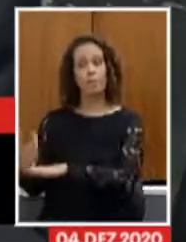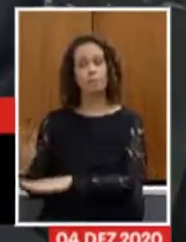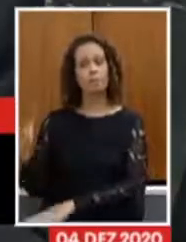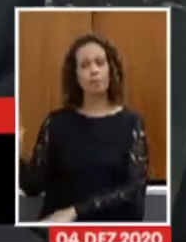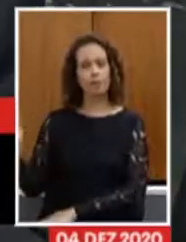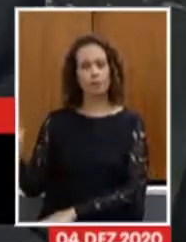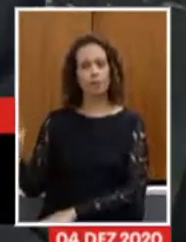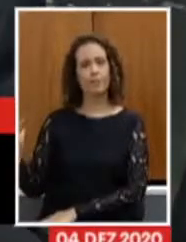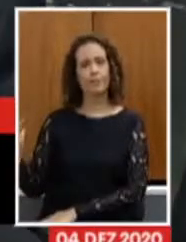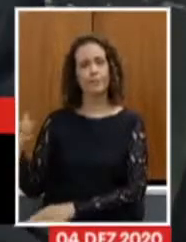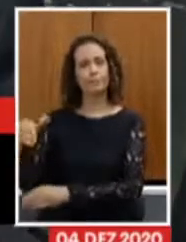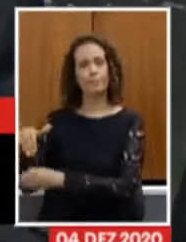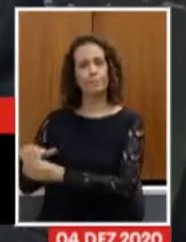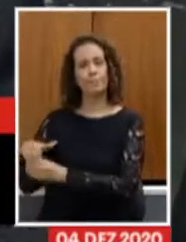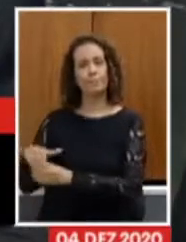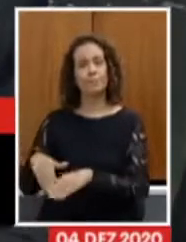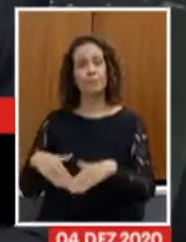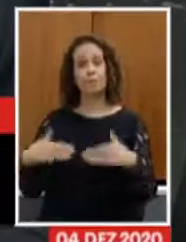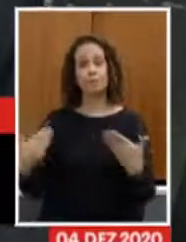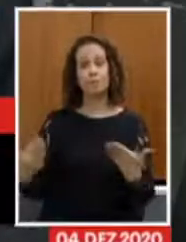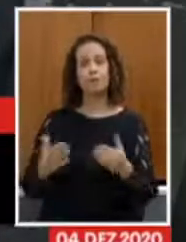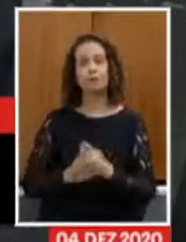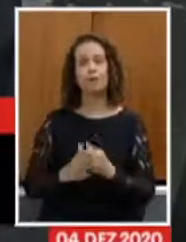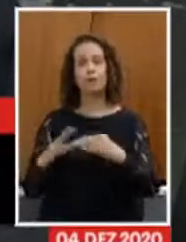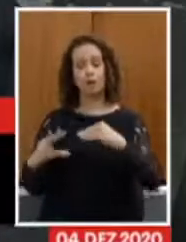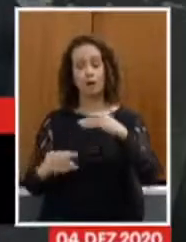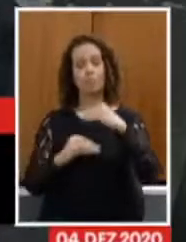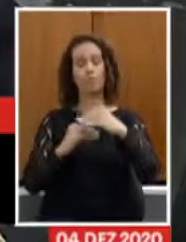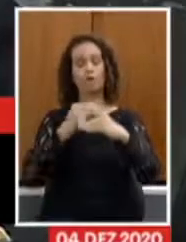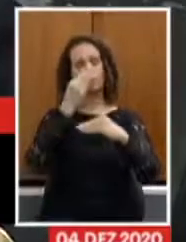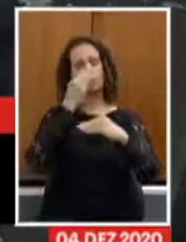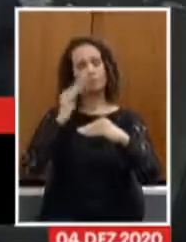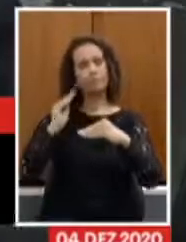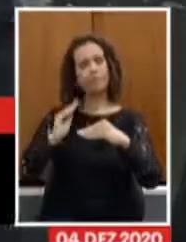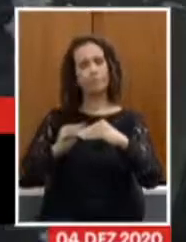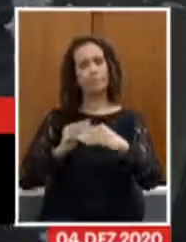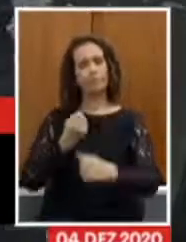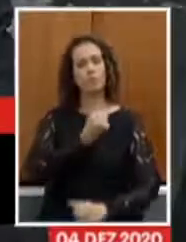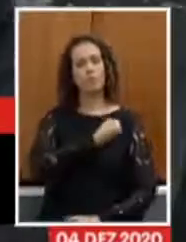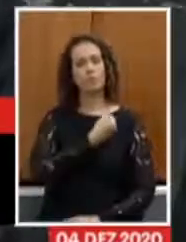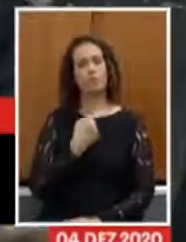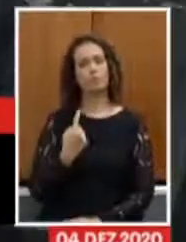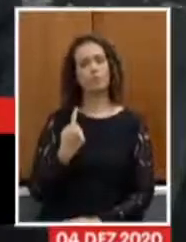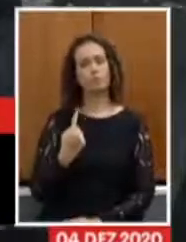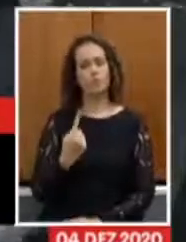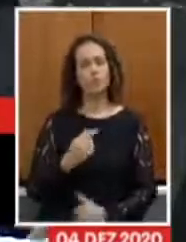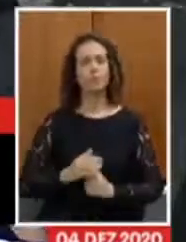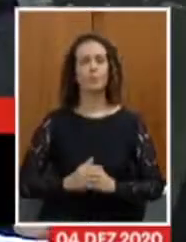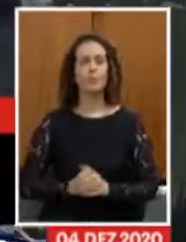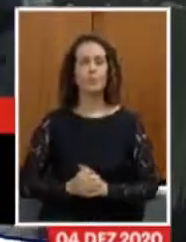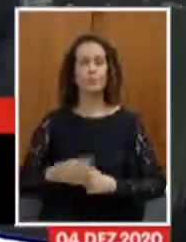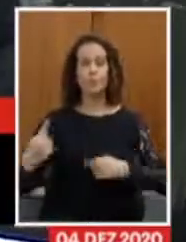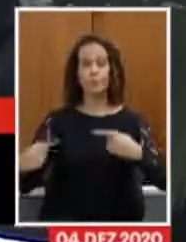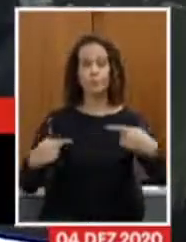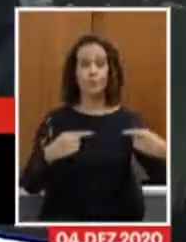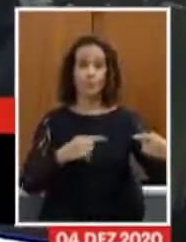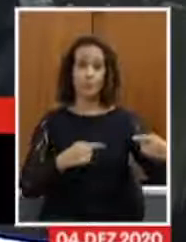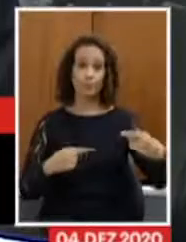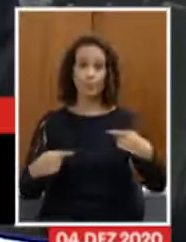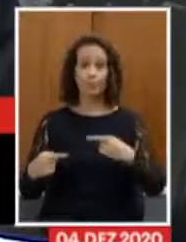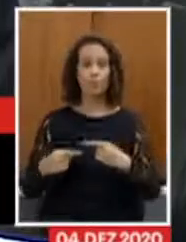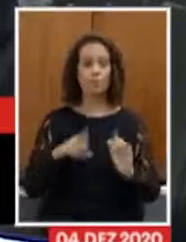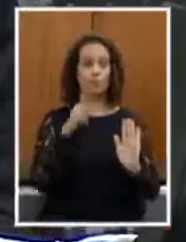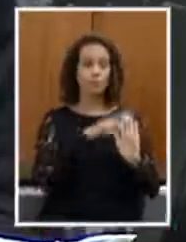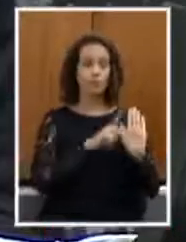Portanto, está rejeitada a emenda número 1. Discussão em segundo turno do projeto de lei de